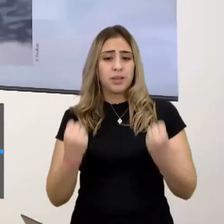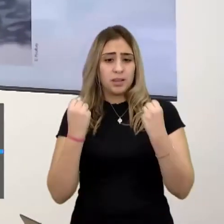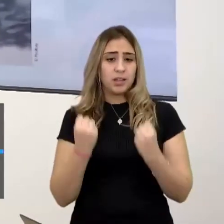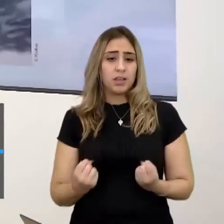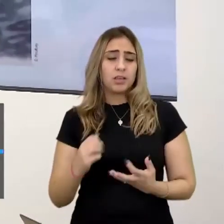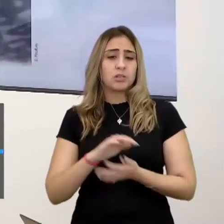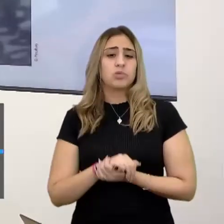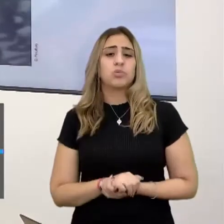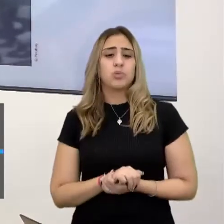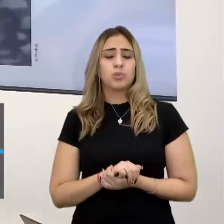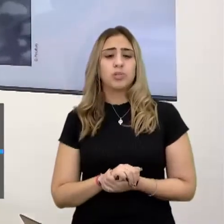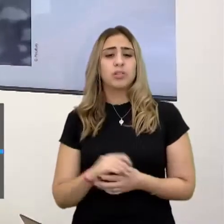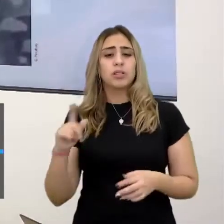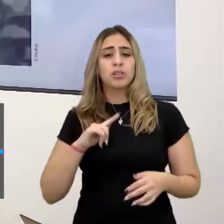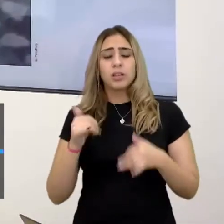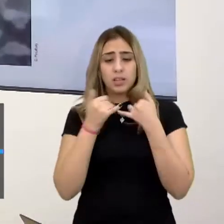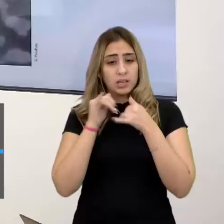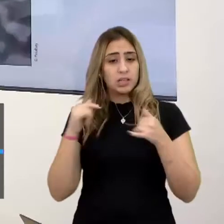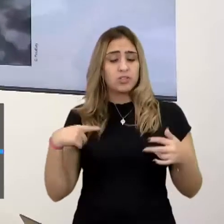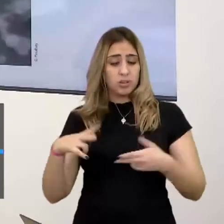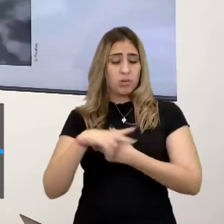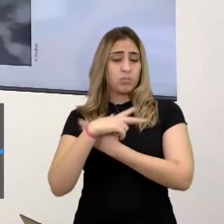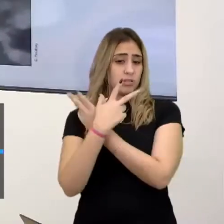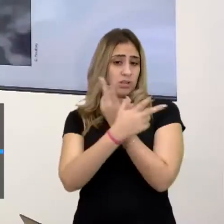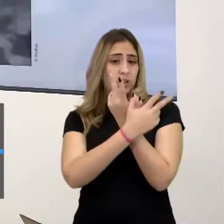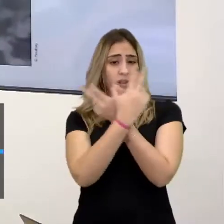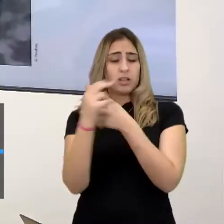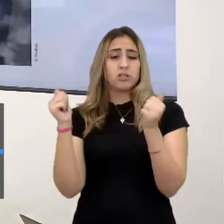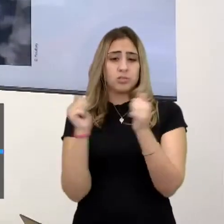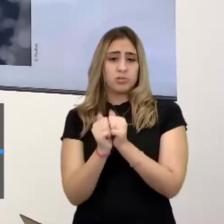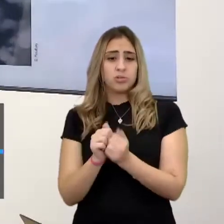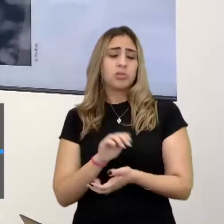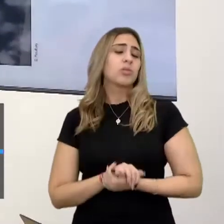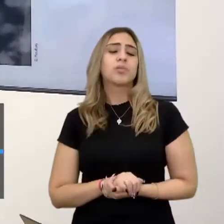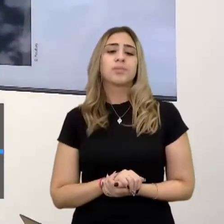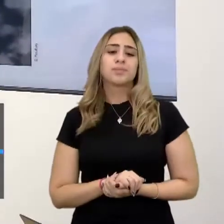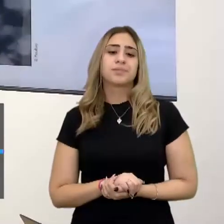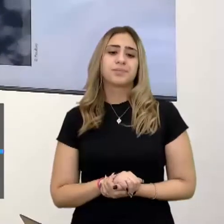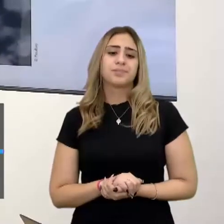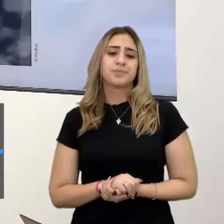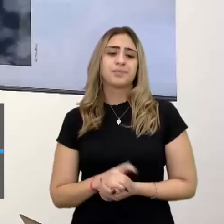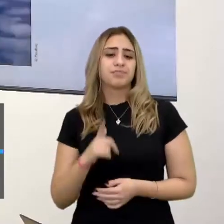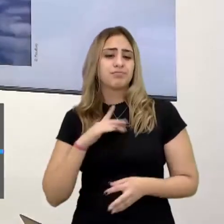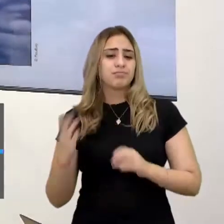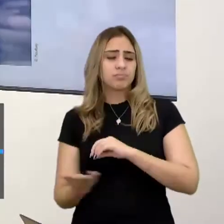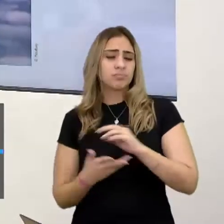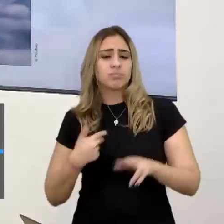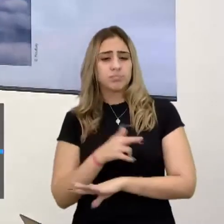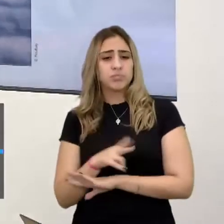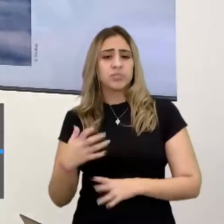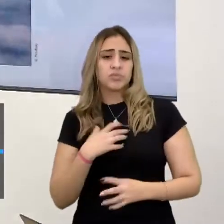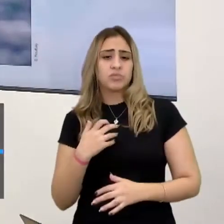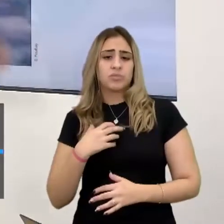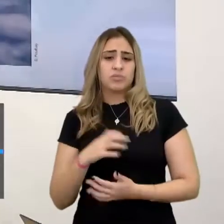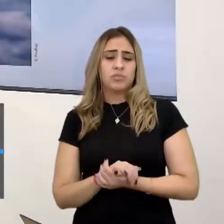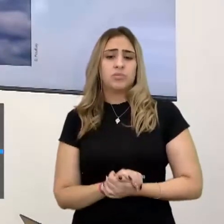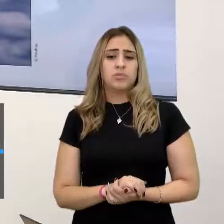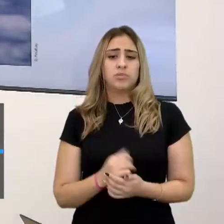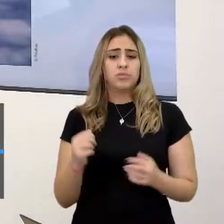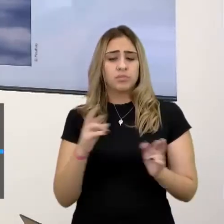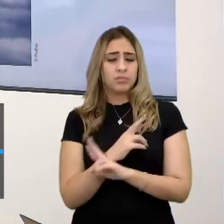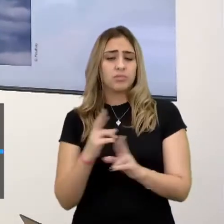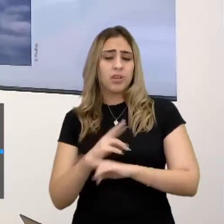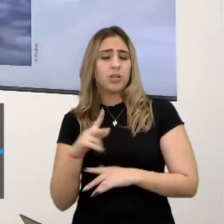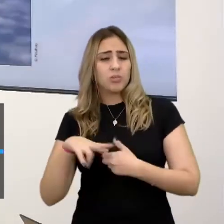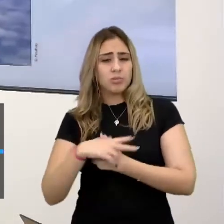satélite, né? Tem energia cinética vinculada ao satélite, né? Você tem velocidade do satélite. Tem várias grandezas físicas, né? Relacionadas